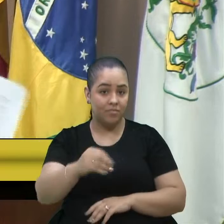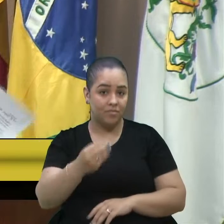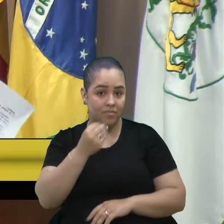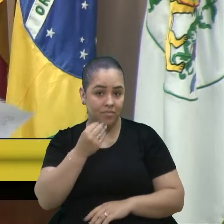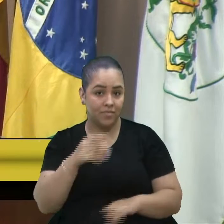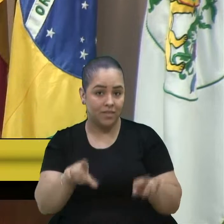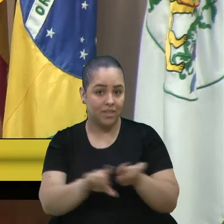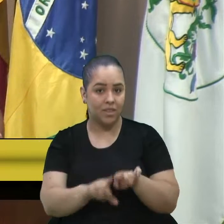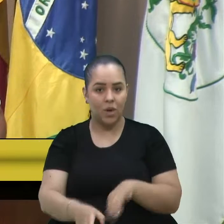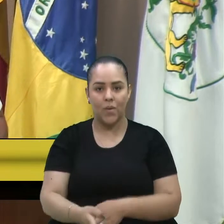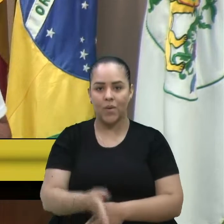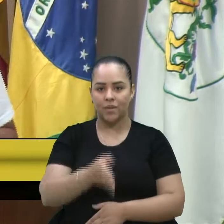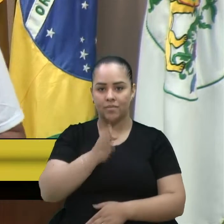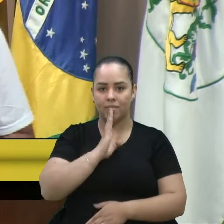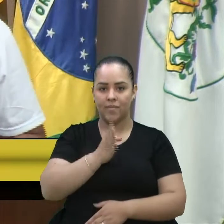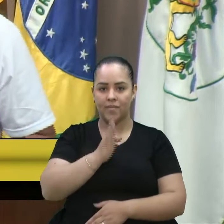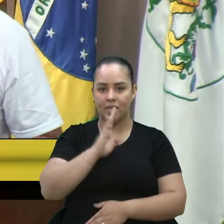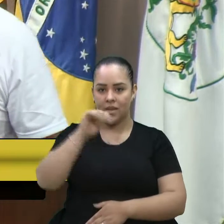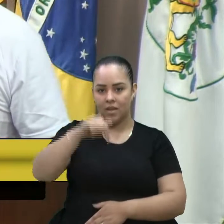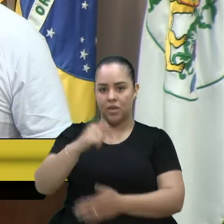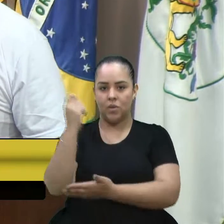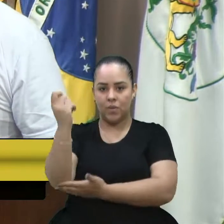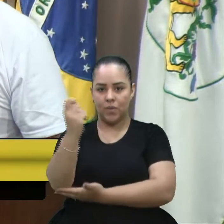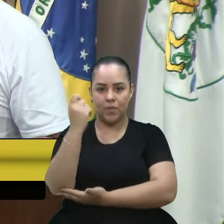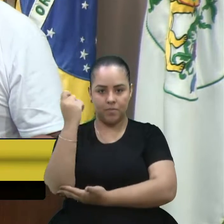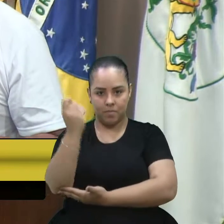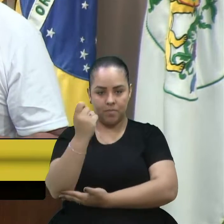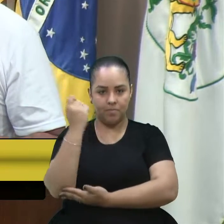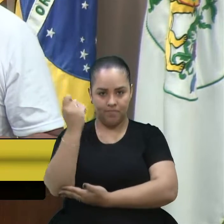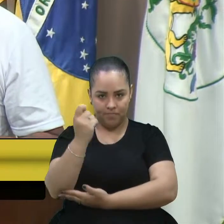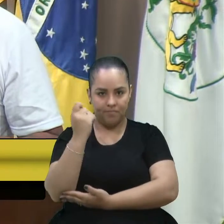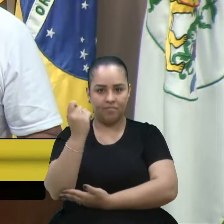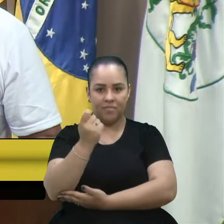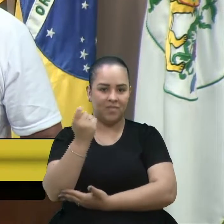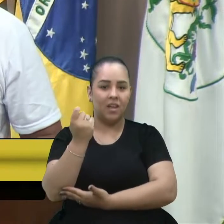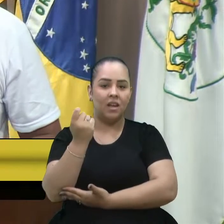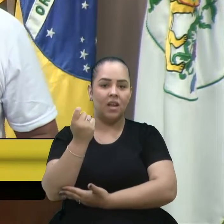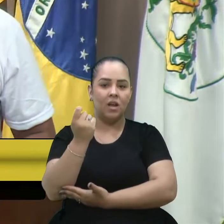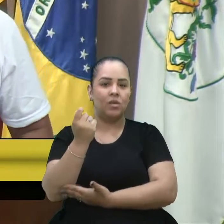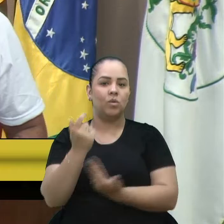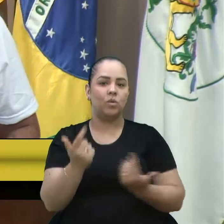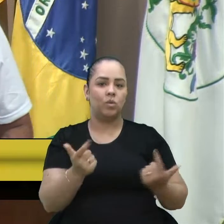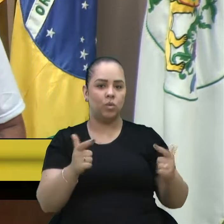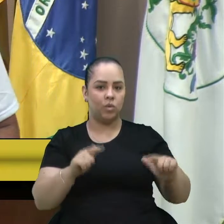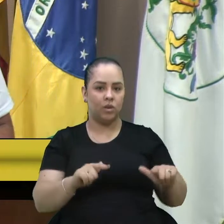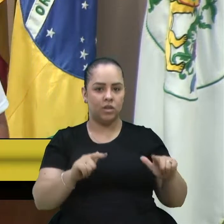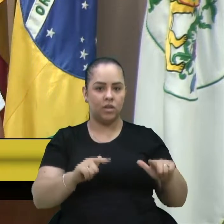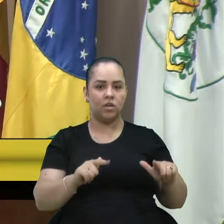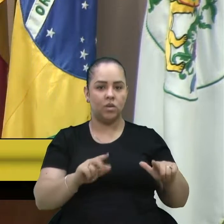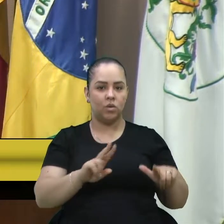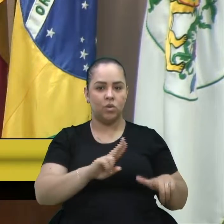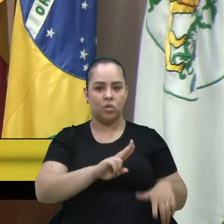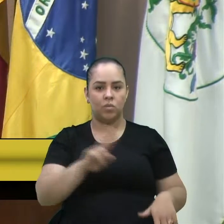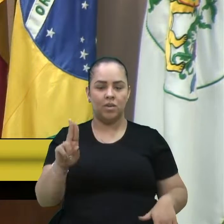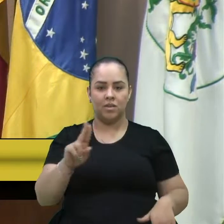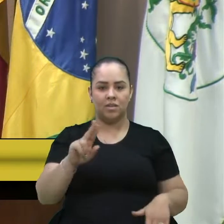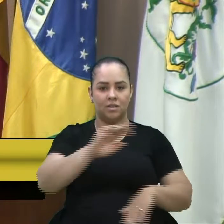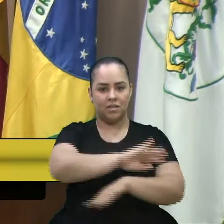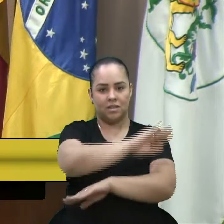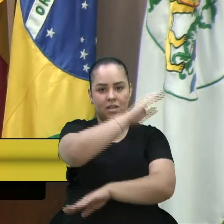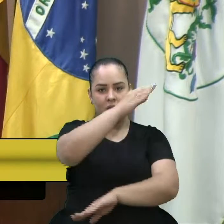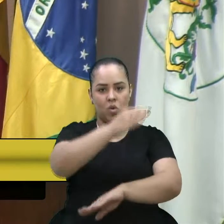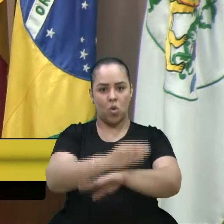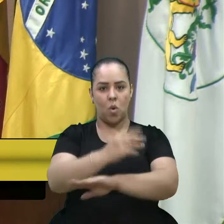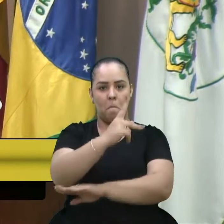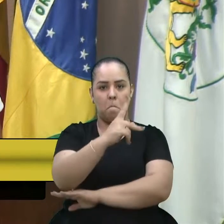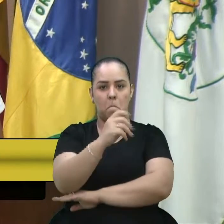de conhecer, aqui no Rio Grande do Sul, um local chamado Cerro de Porongos. O